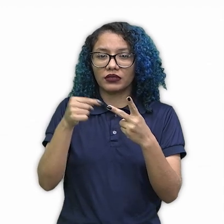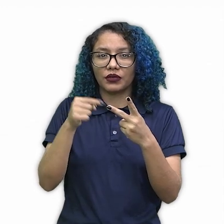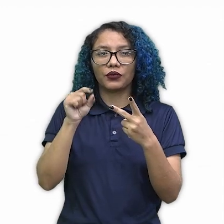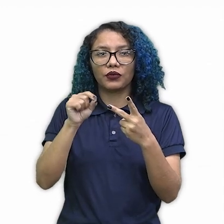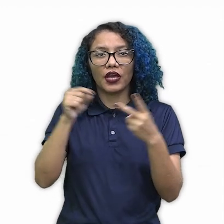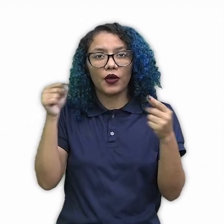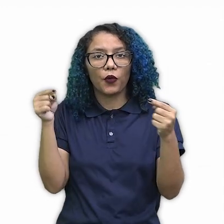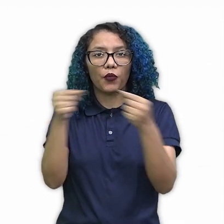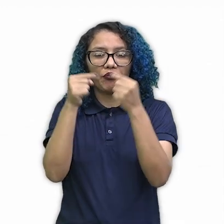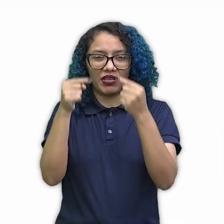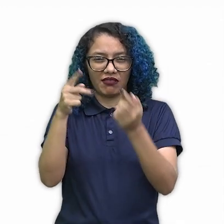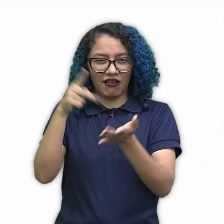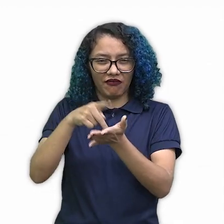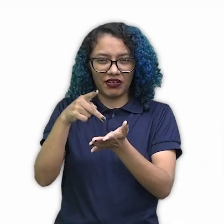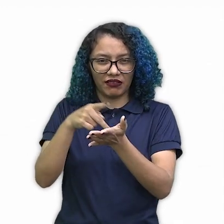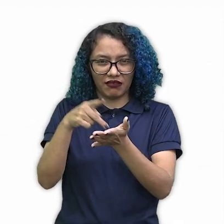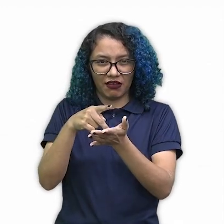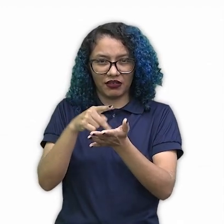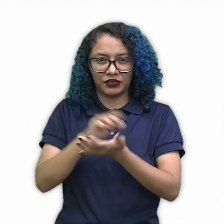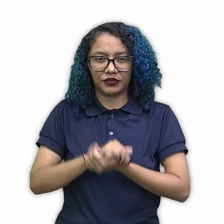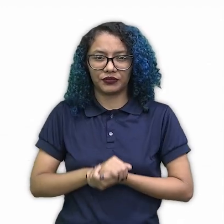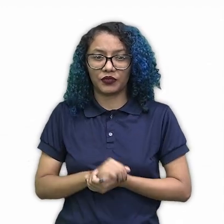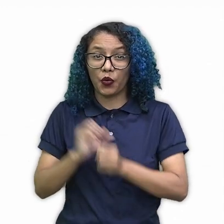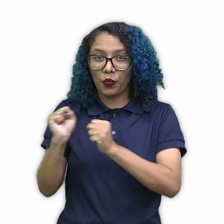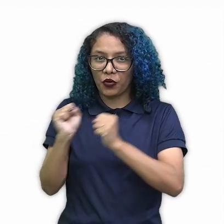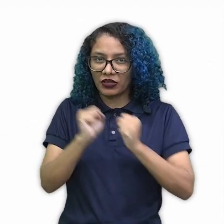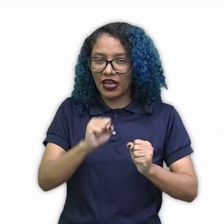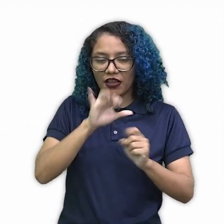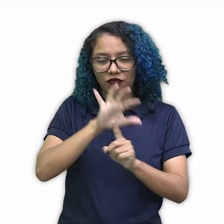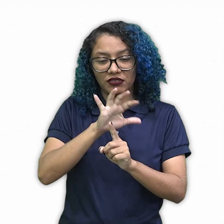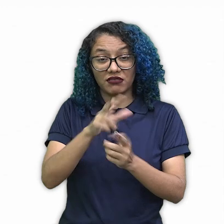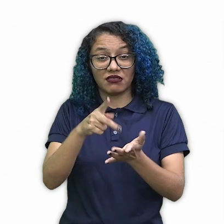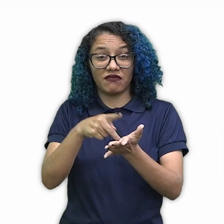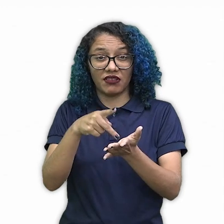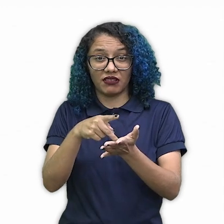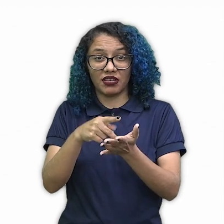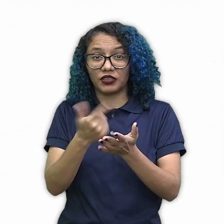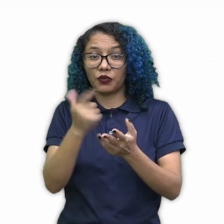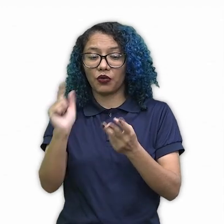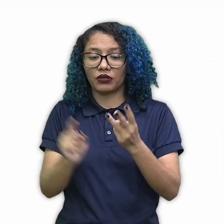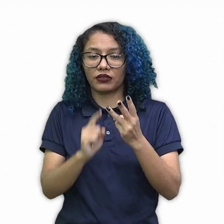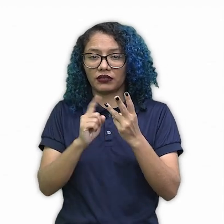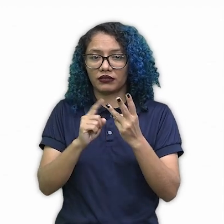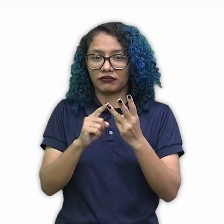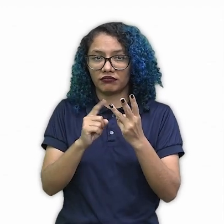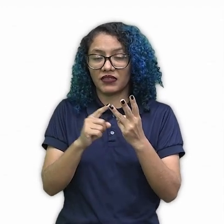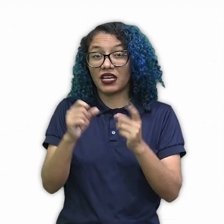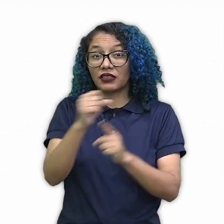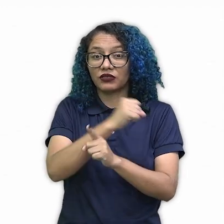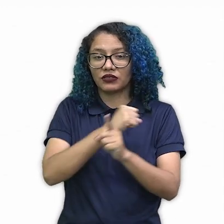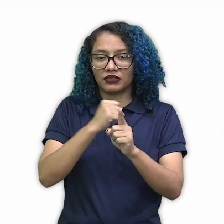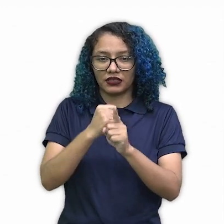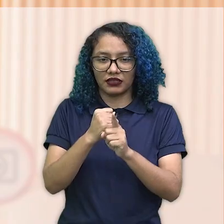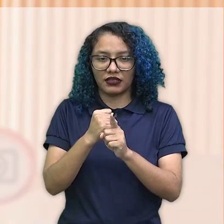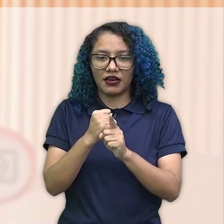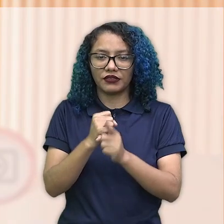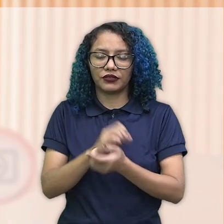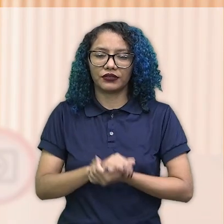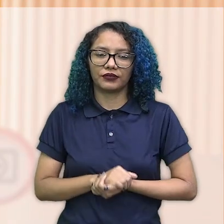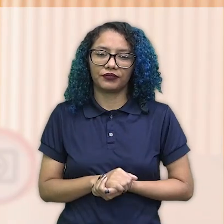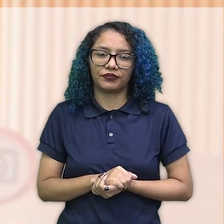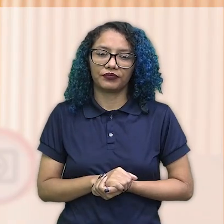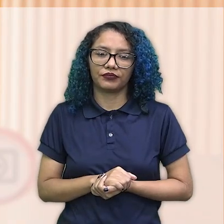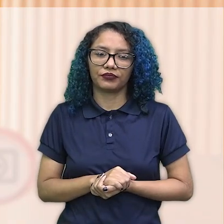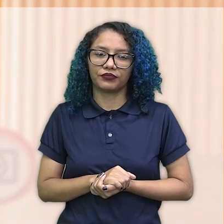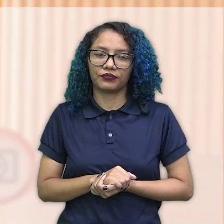está ali com a verdade, o poder vai produzindo essa verdade aí, e a sociedade vai definindo o que